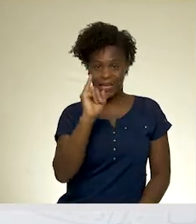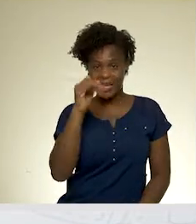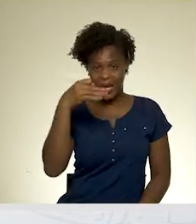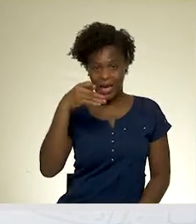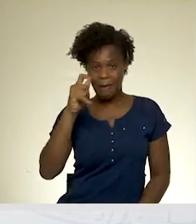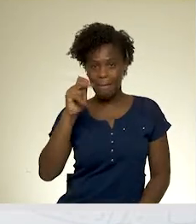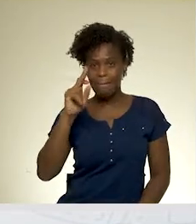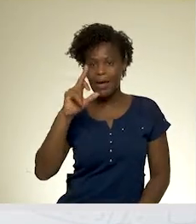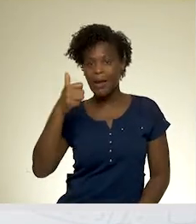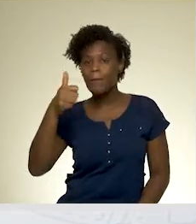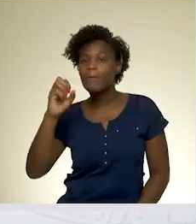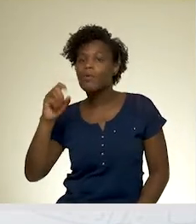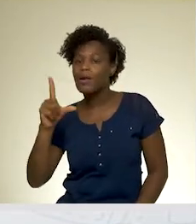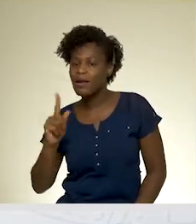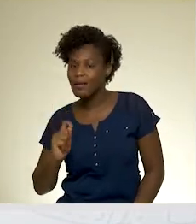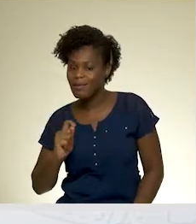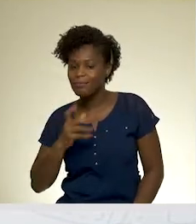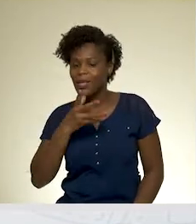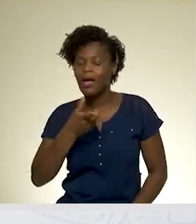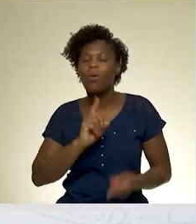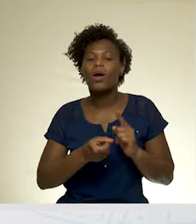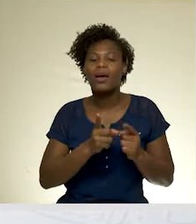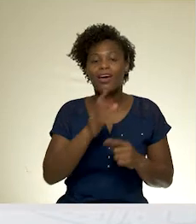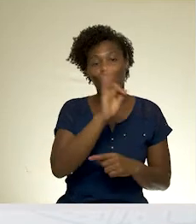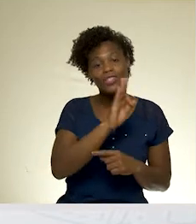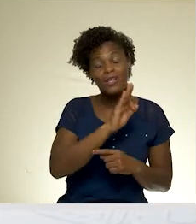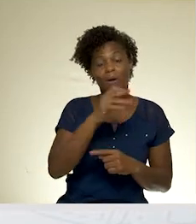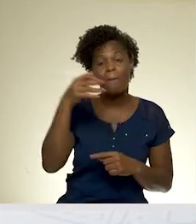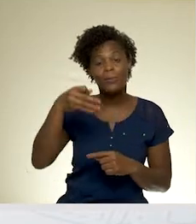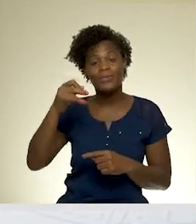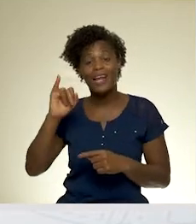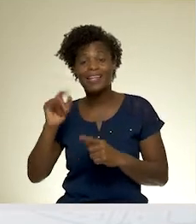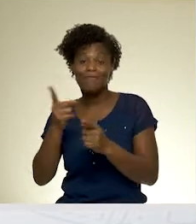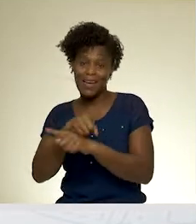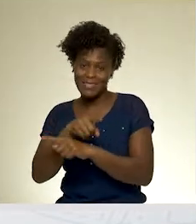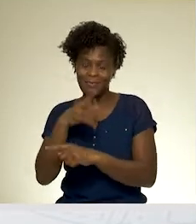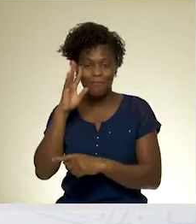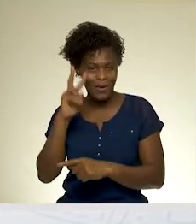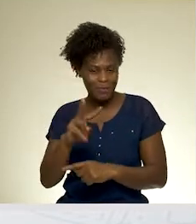Temos aqui a definição de função de proporcionalidade inversa.